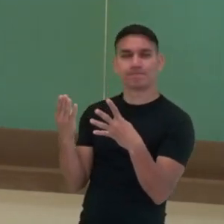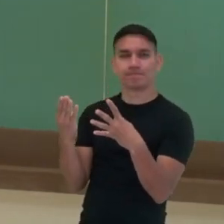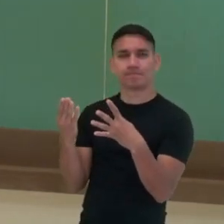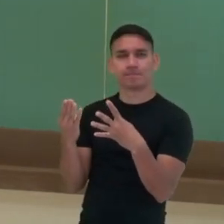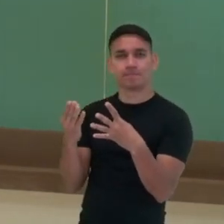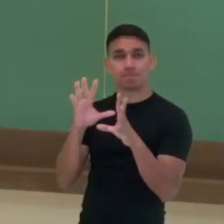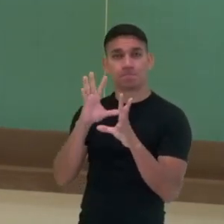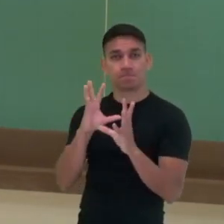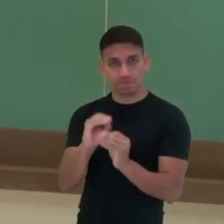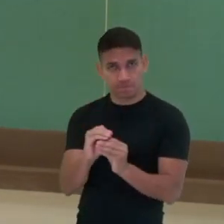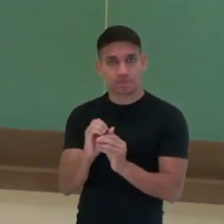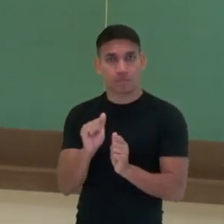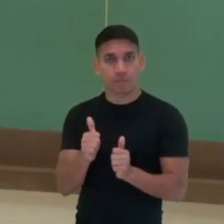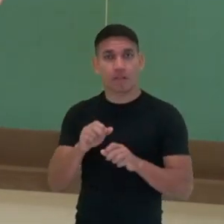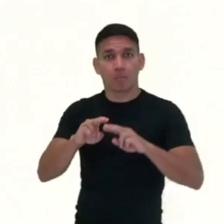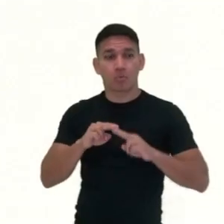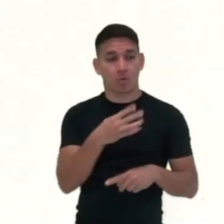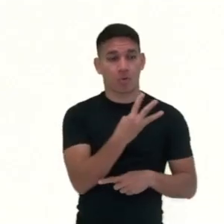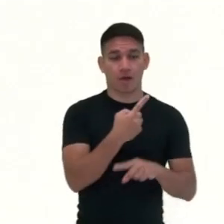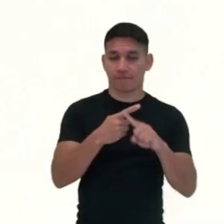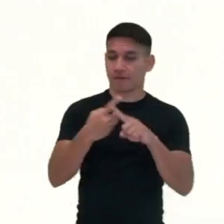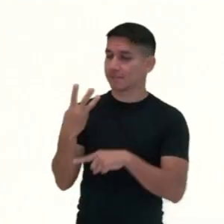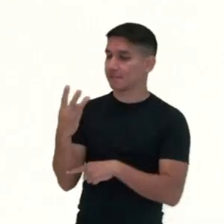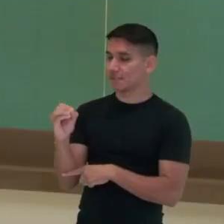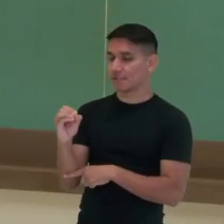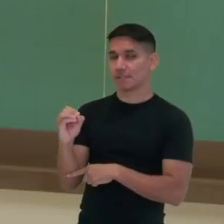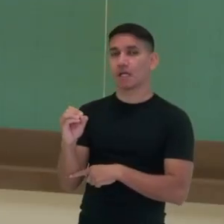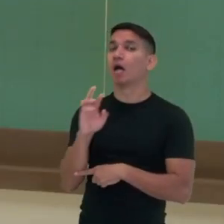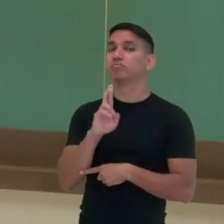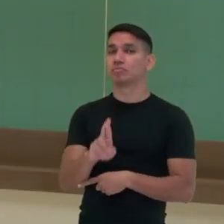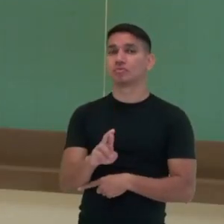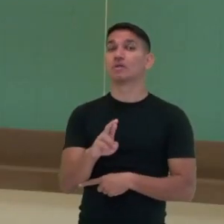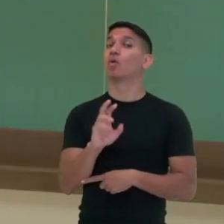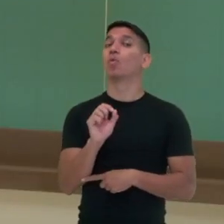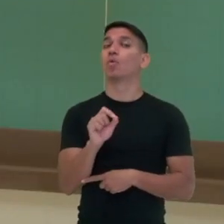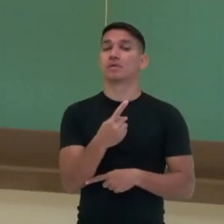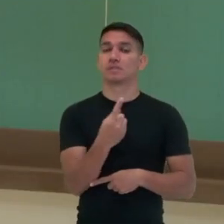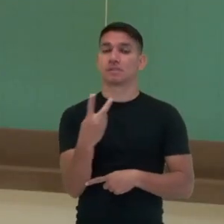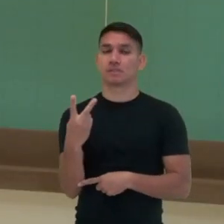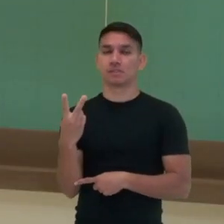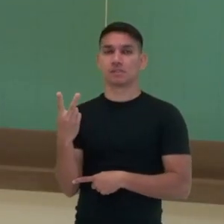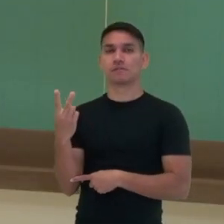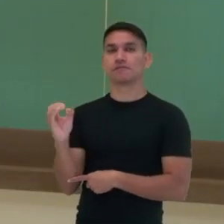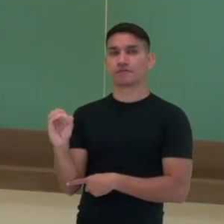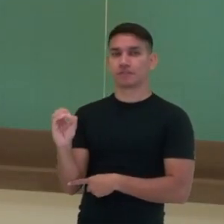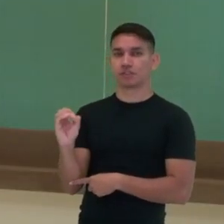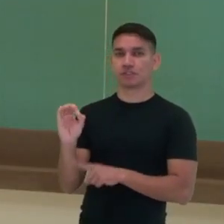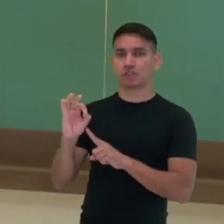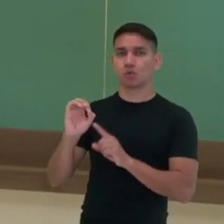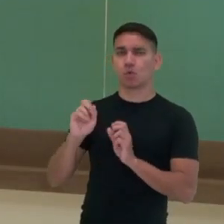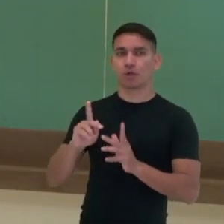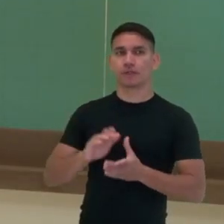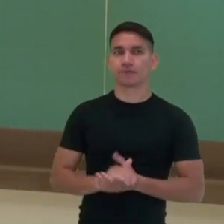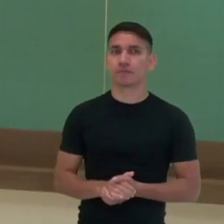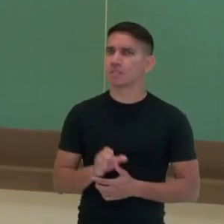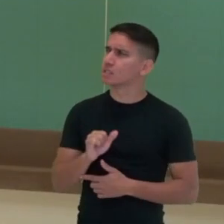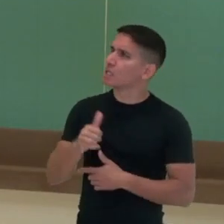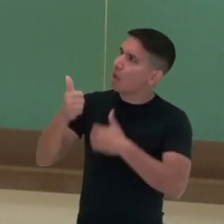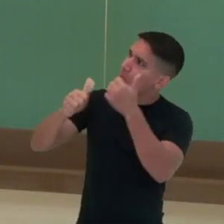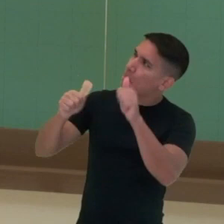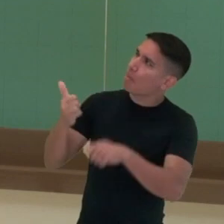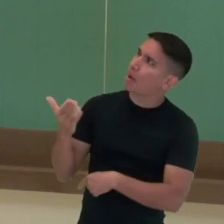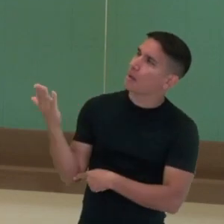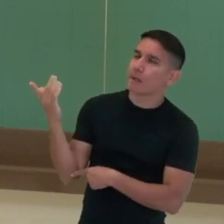Beleza? Então, é 4 vezes 30 que vai dar 120 ali também. Então, é também obtuso, né? Então, se a gente observar ali, né,